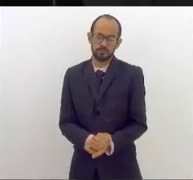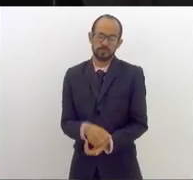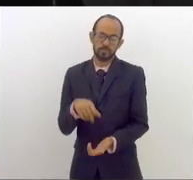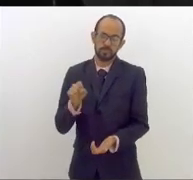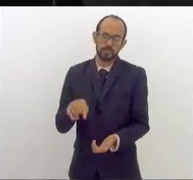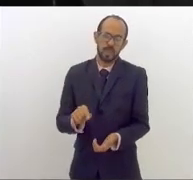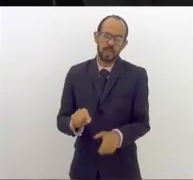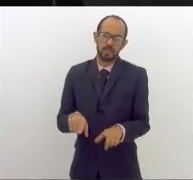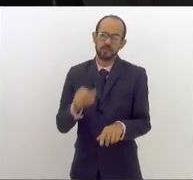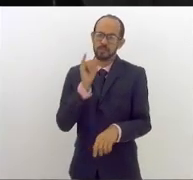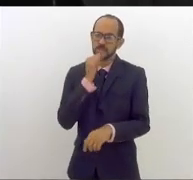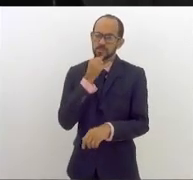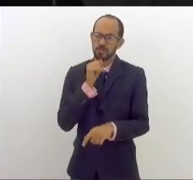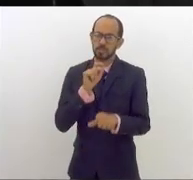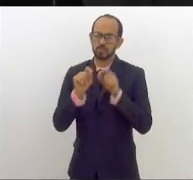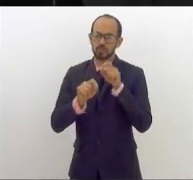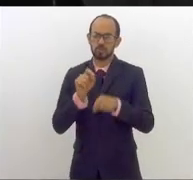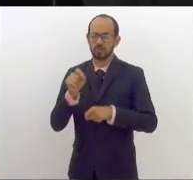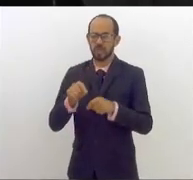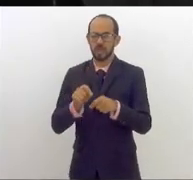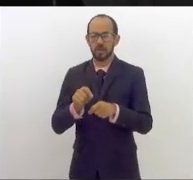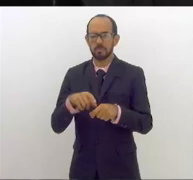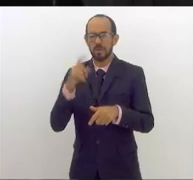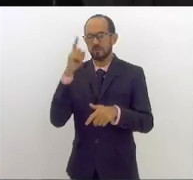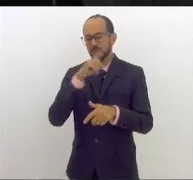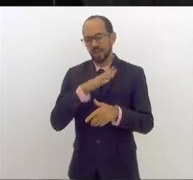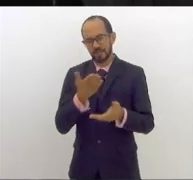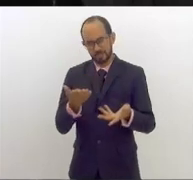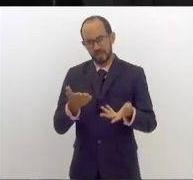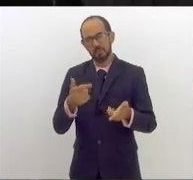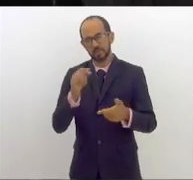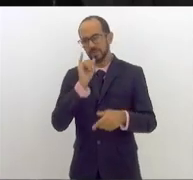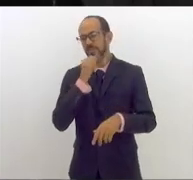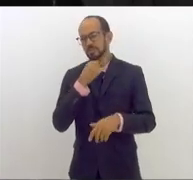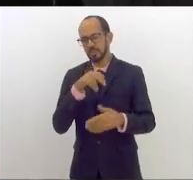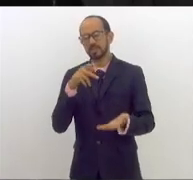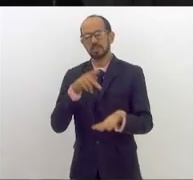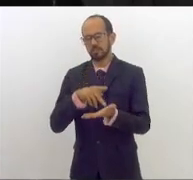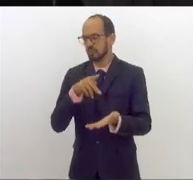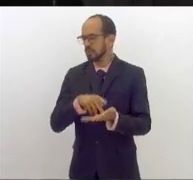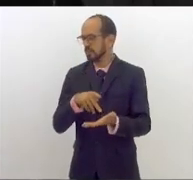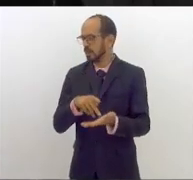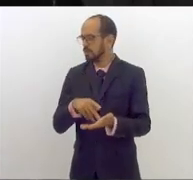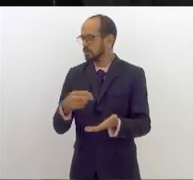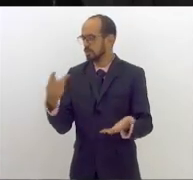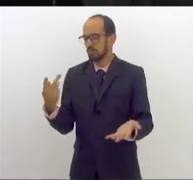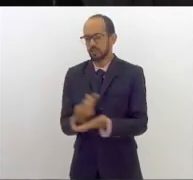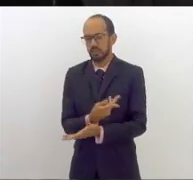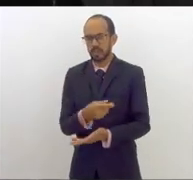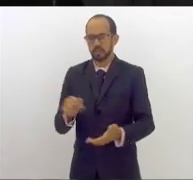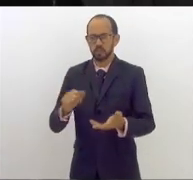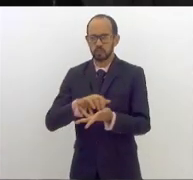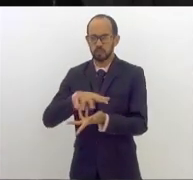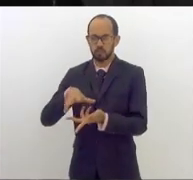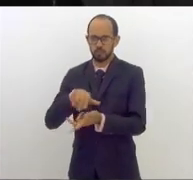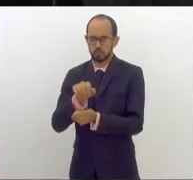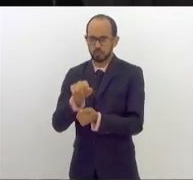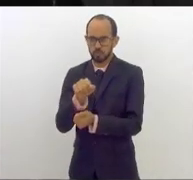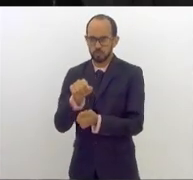uma um grande uma grande lacuna uma grande ausência uma grande tristeza que se abate sobre o mundo é